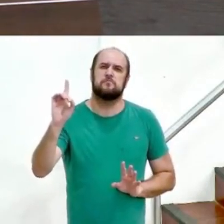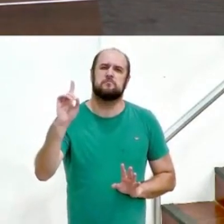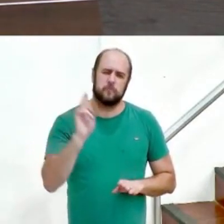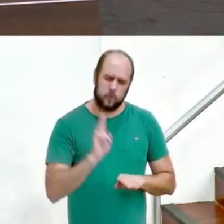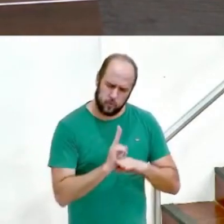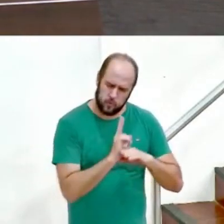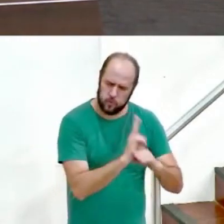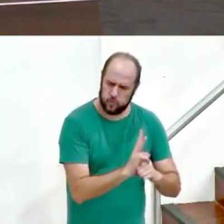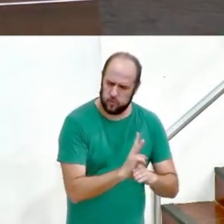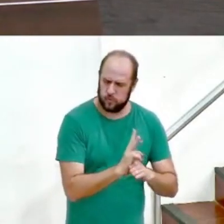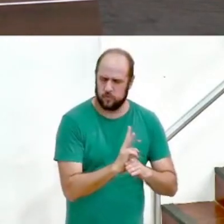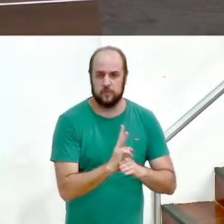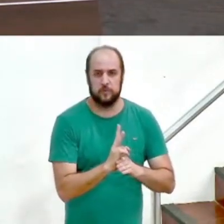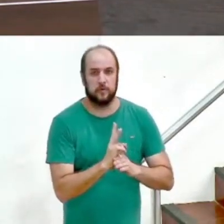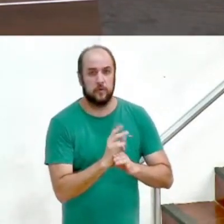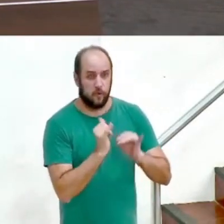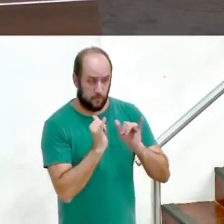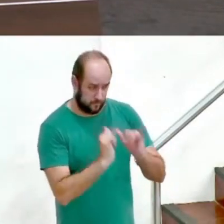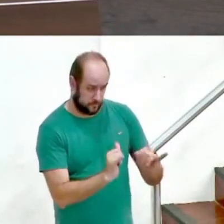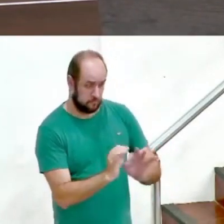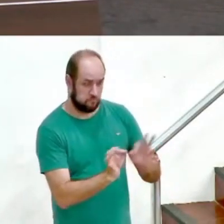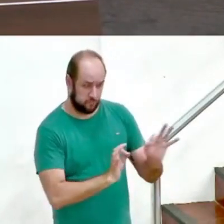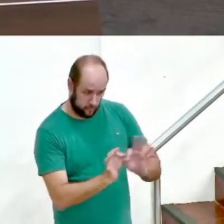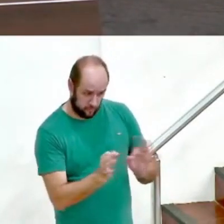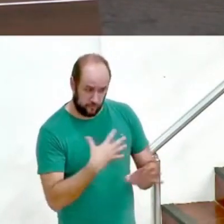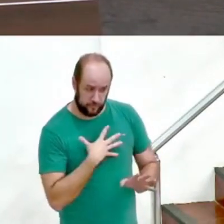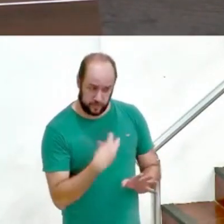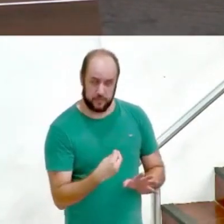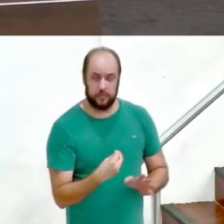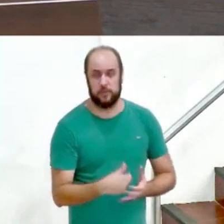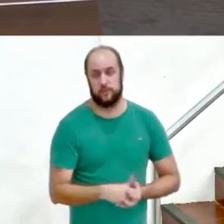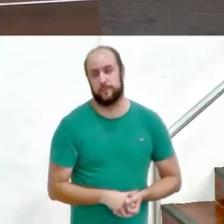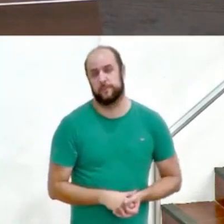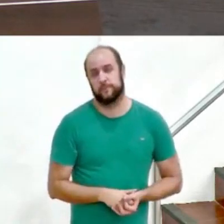zeloso, que exorta e disciplina os seus filhos.